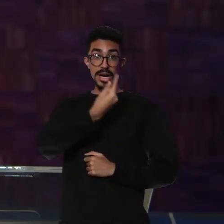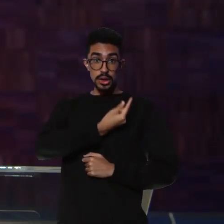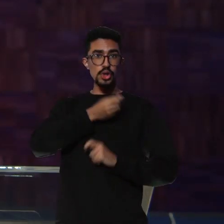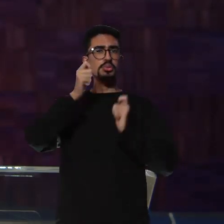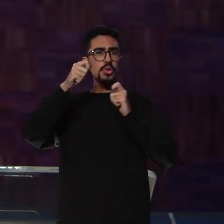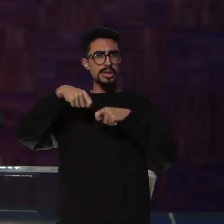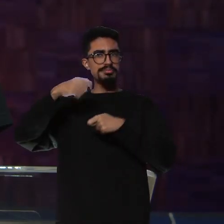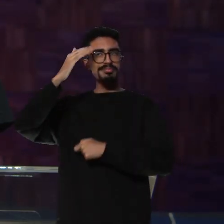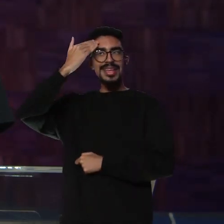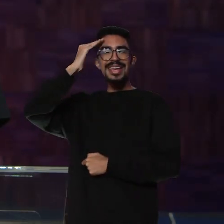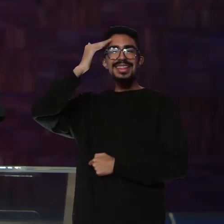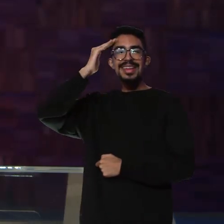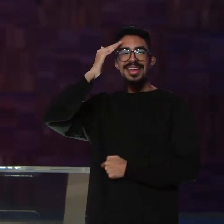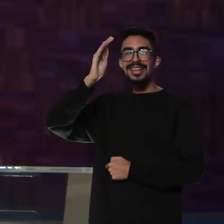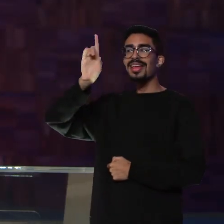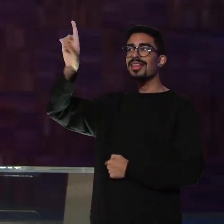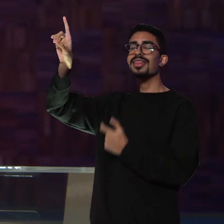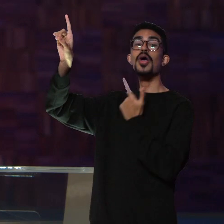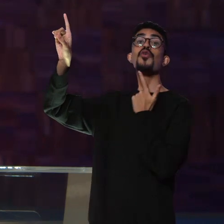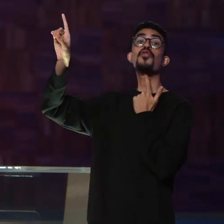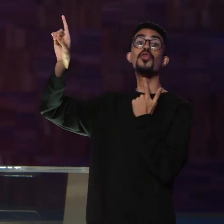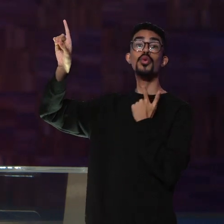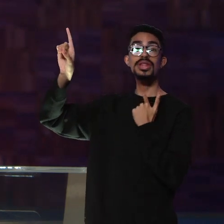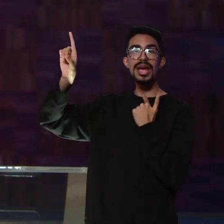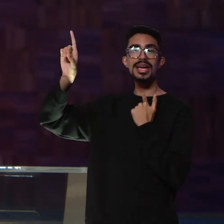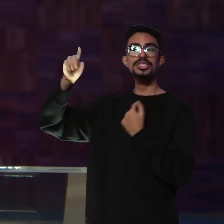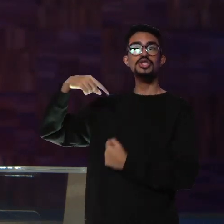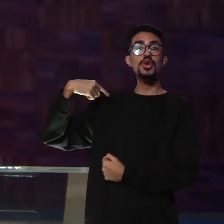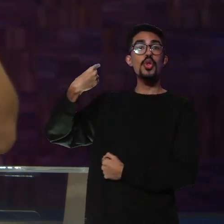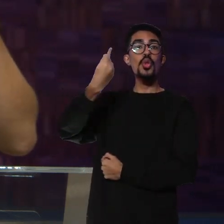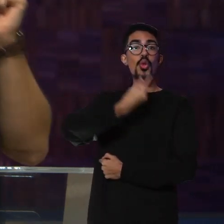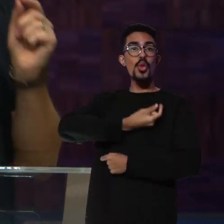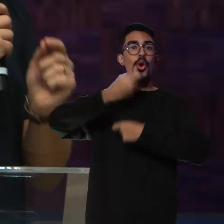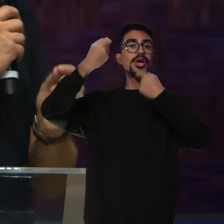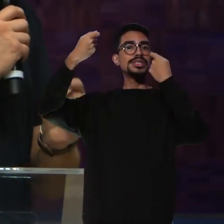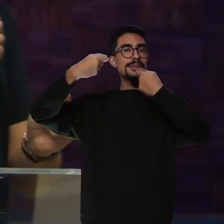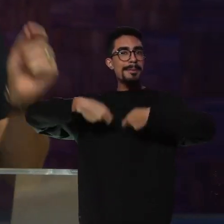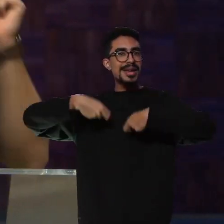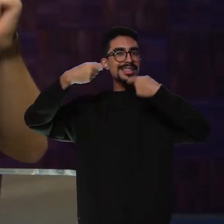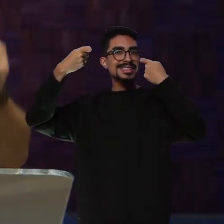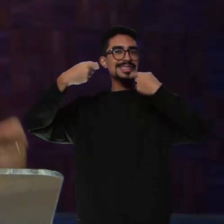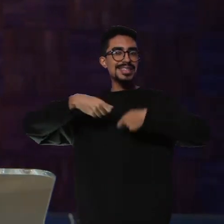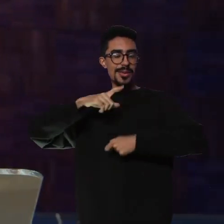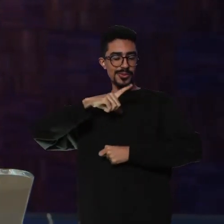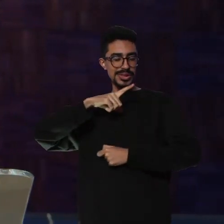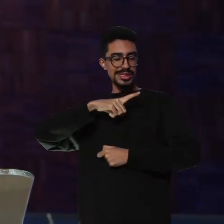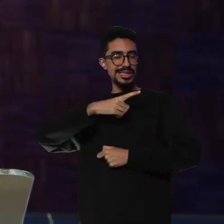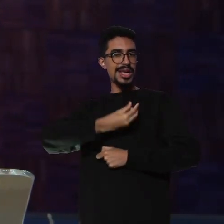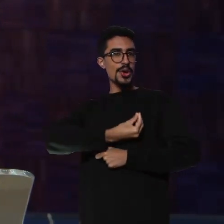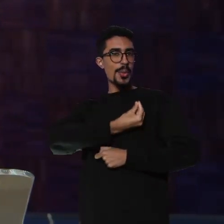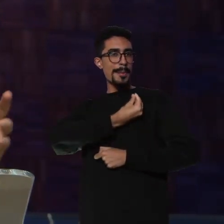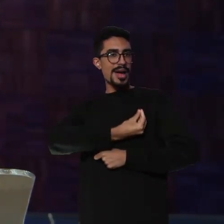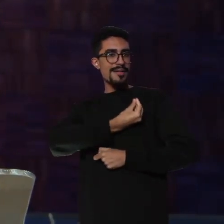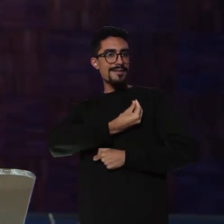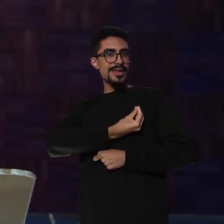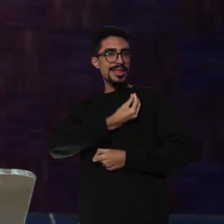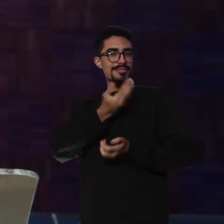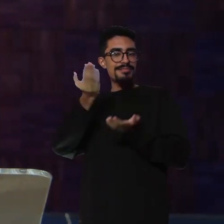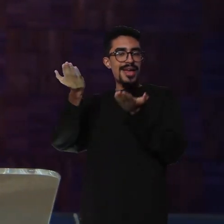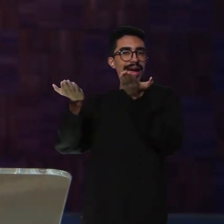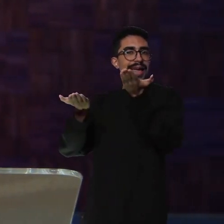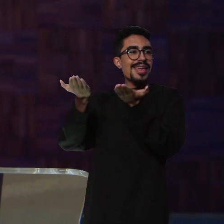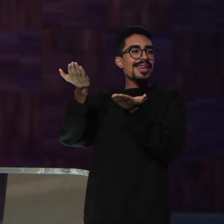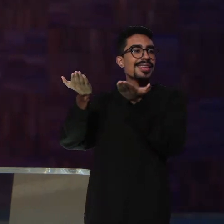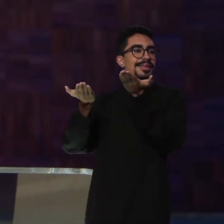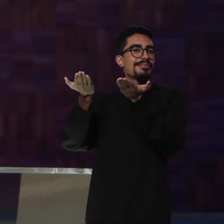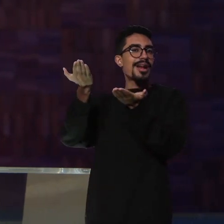de oportunidades que nos aparecem, nós precisamos trabalhar mais a temperança do Espírito. Esse versículo 5, que